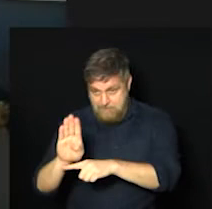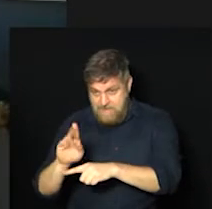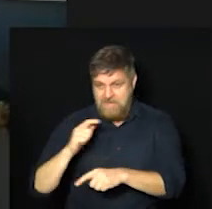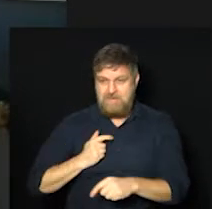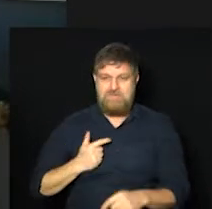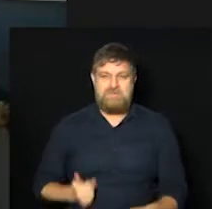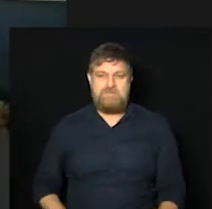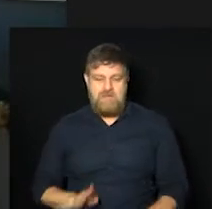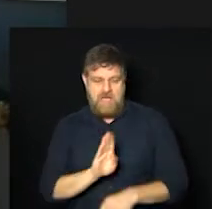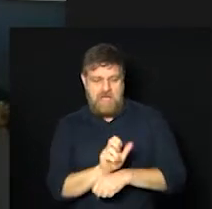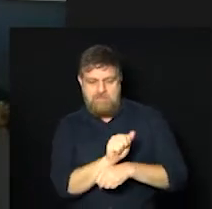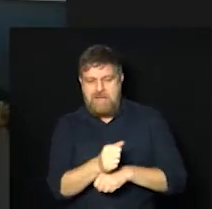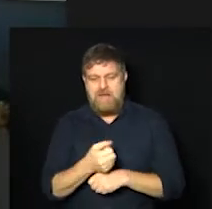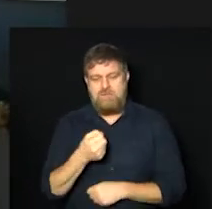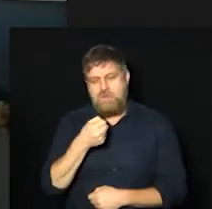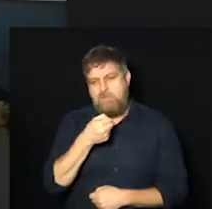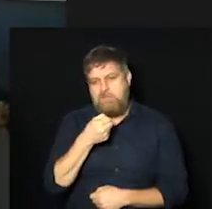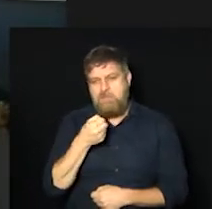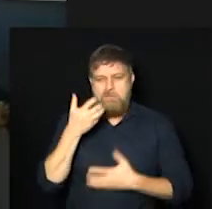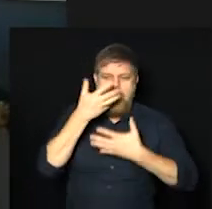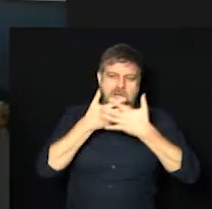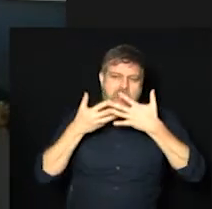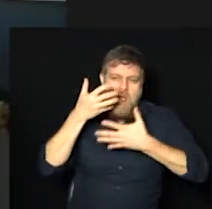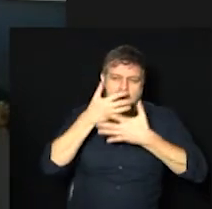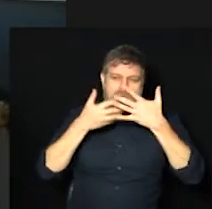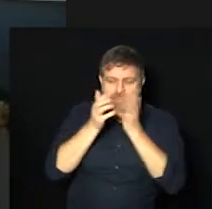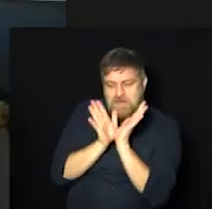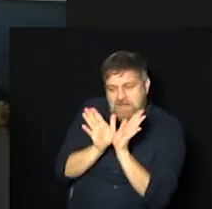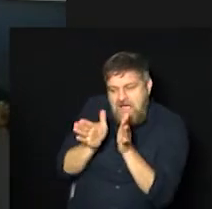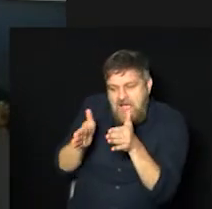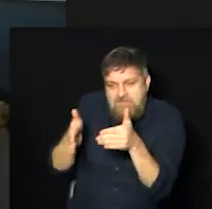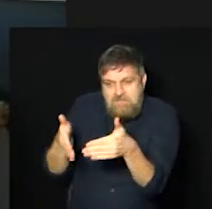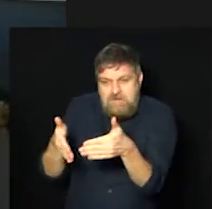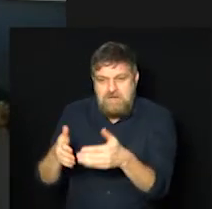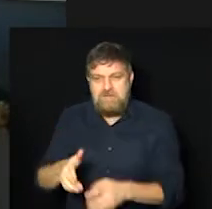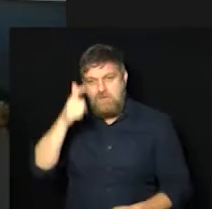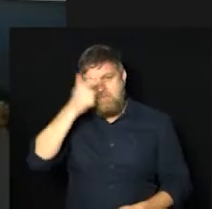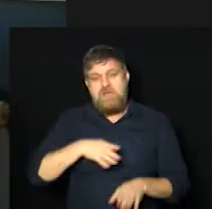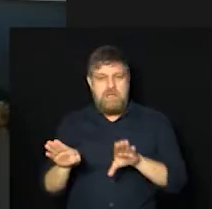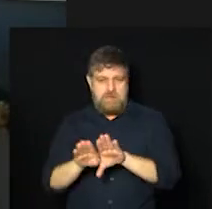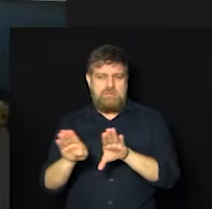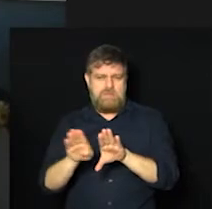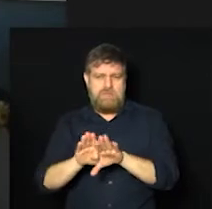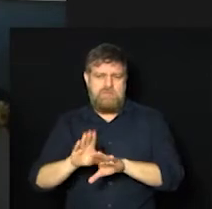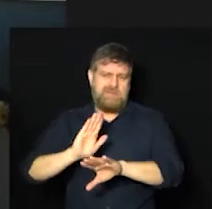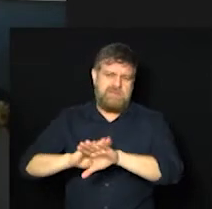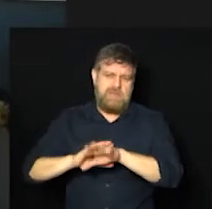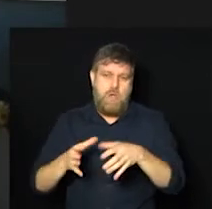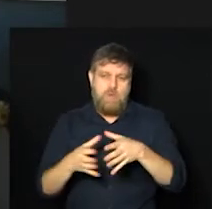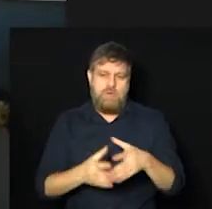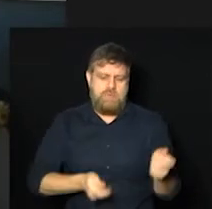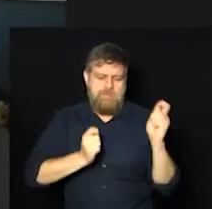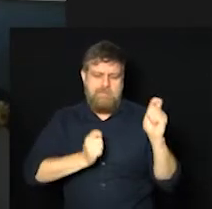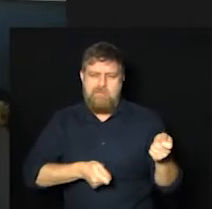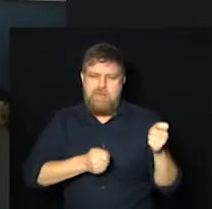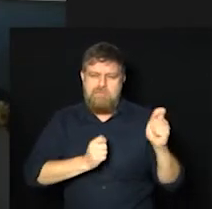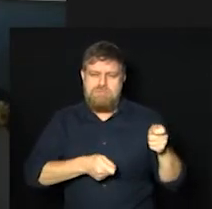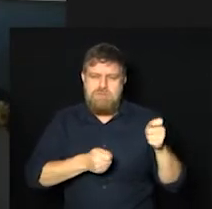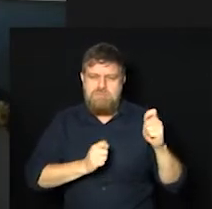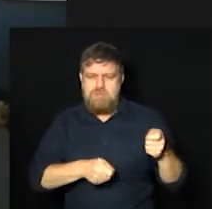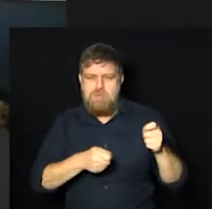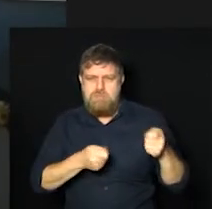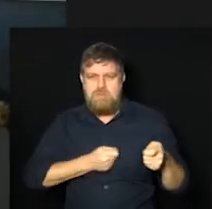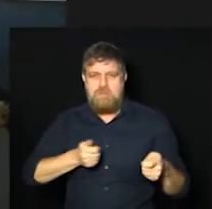barzinho, é muito MPB, mais focado, né? Mas a gente faz também, eu faço, né, com a banda,